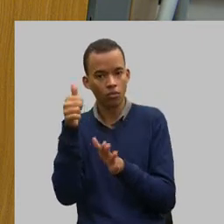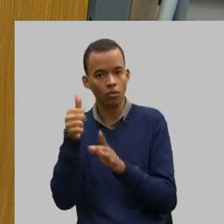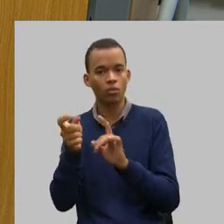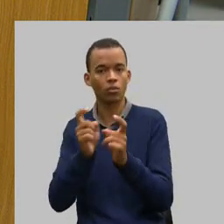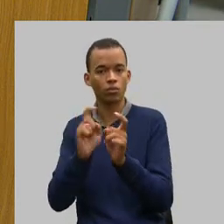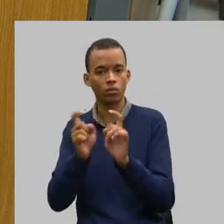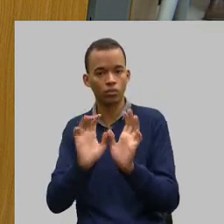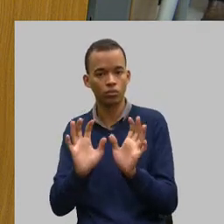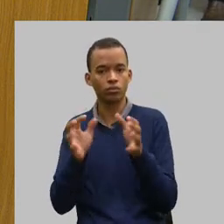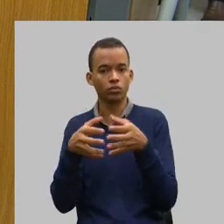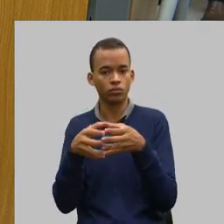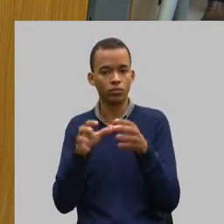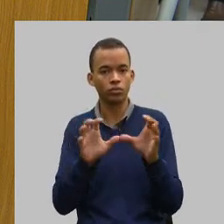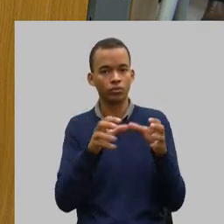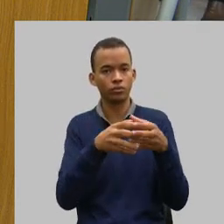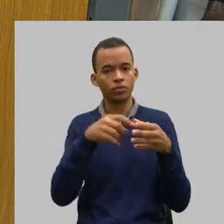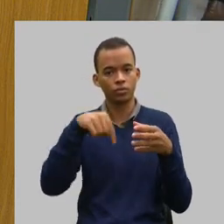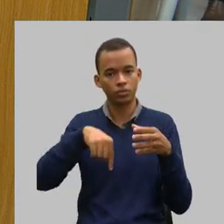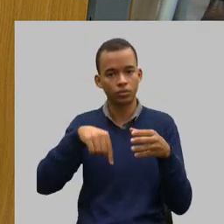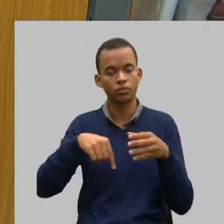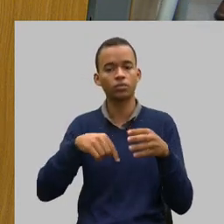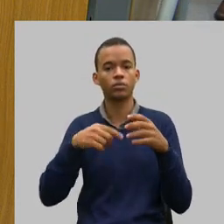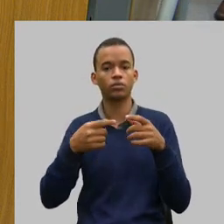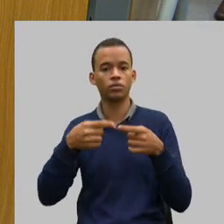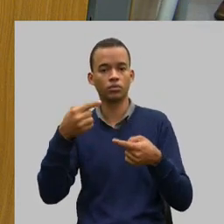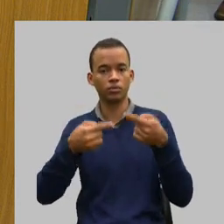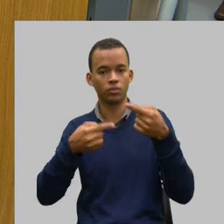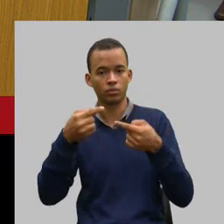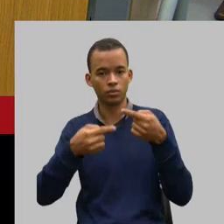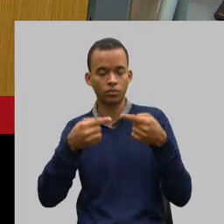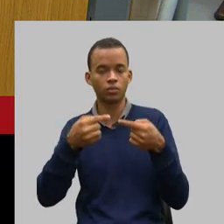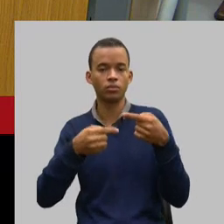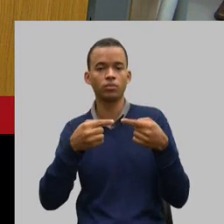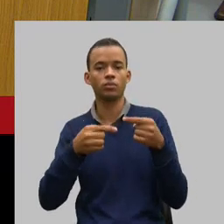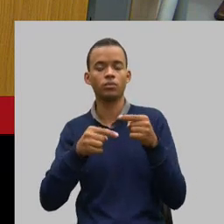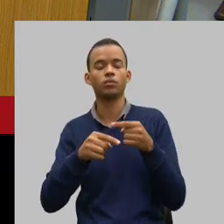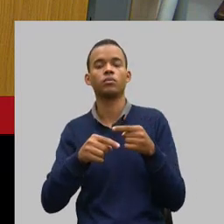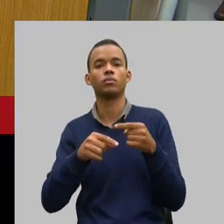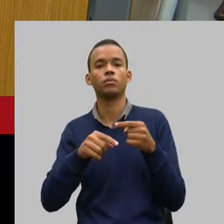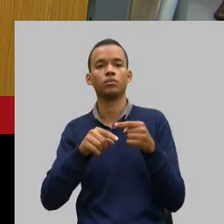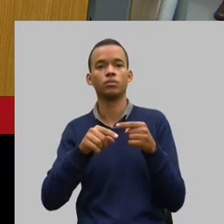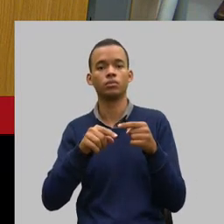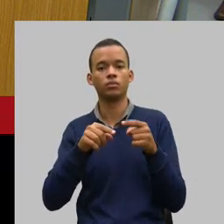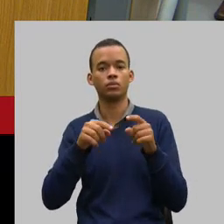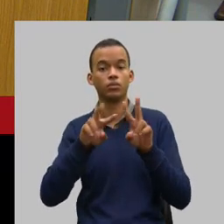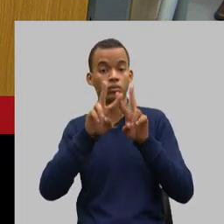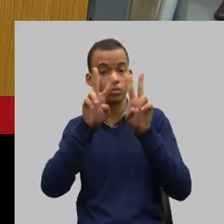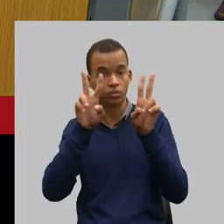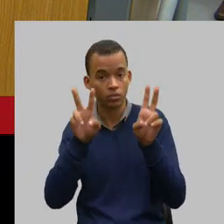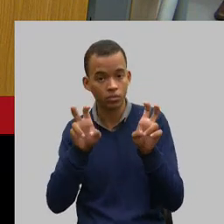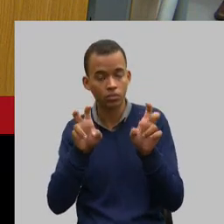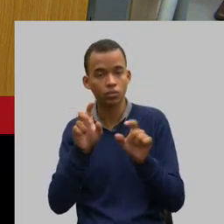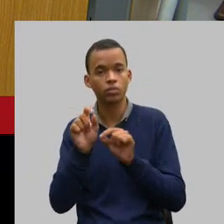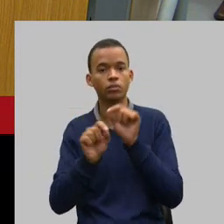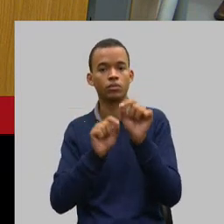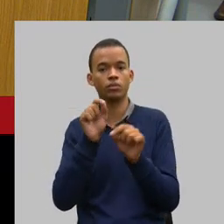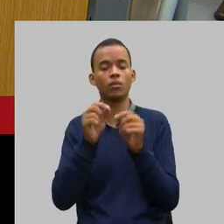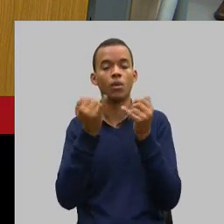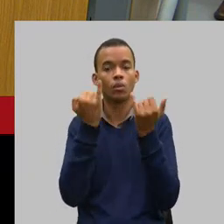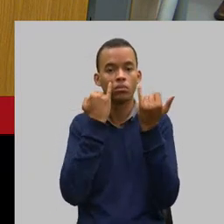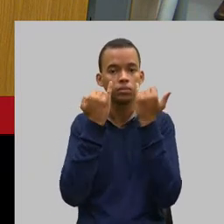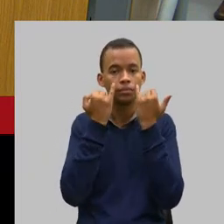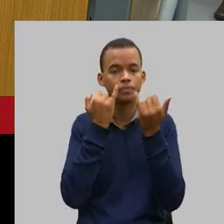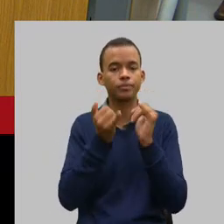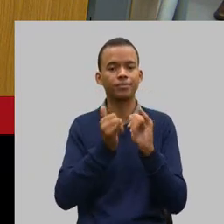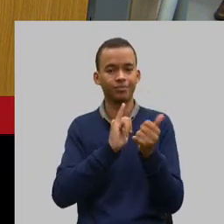nessa sessão Legislativa esta reunião se destina a prestar informações sobre a